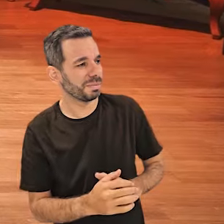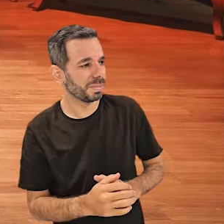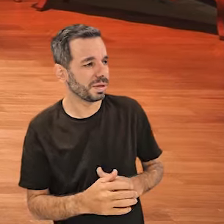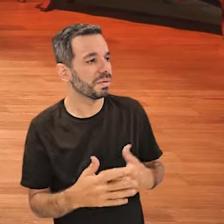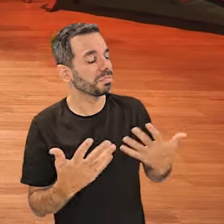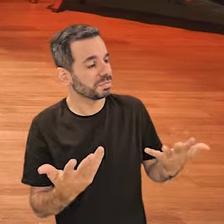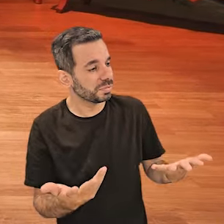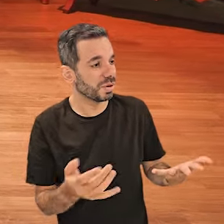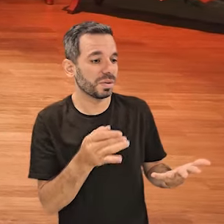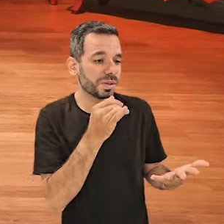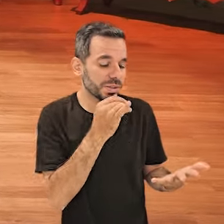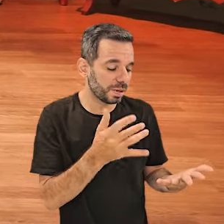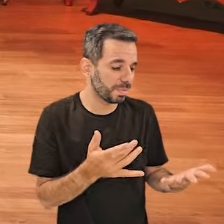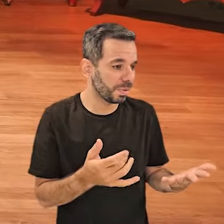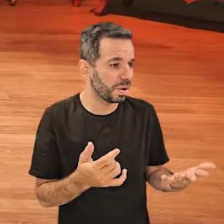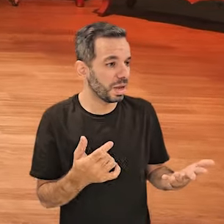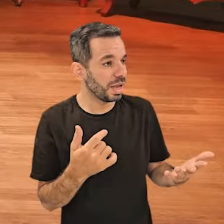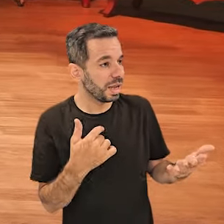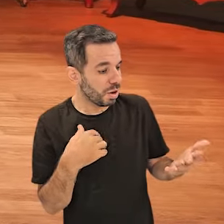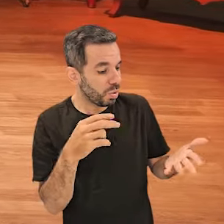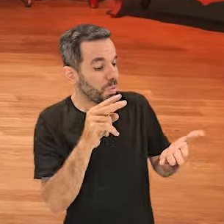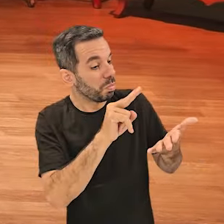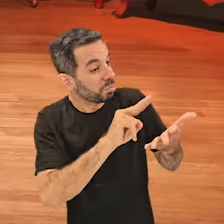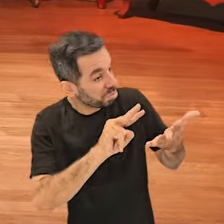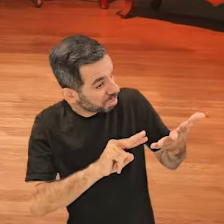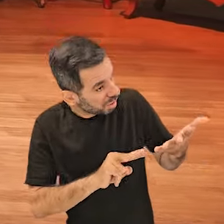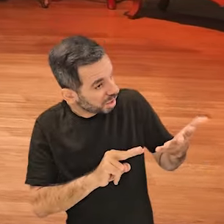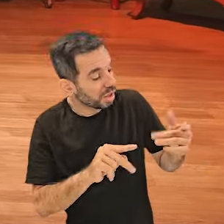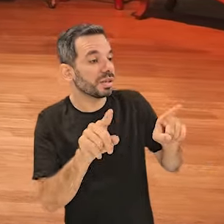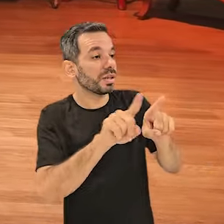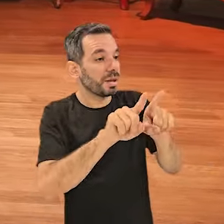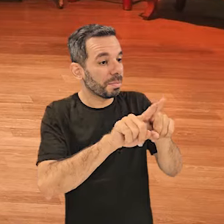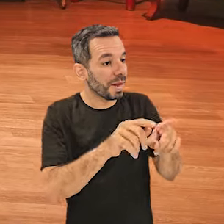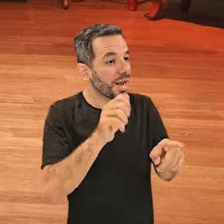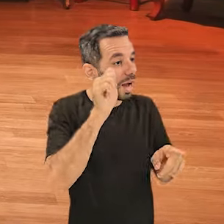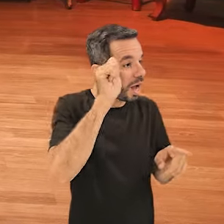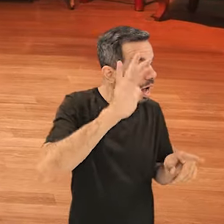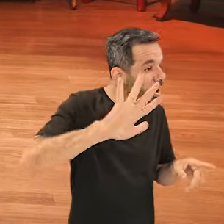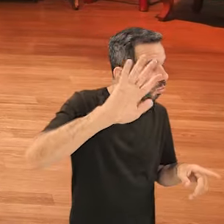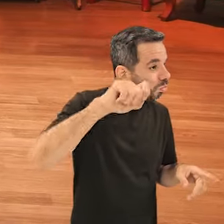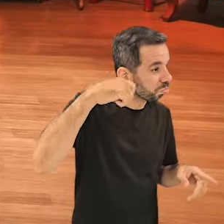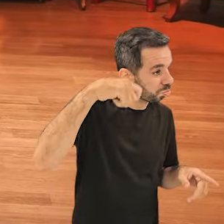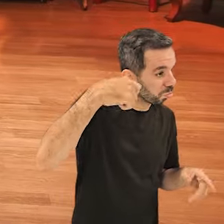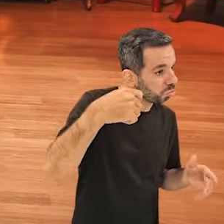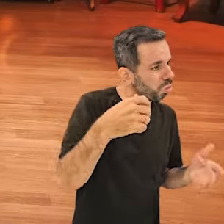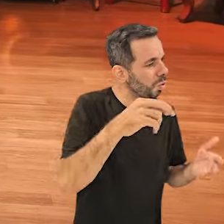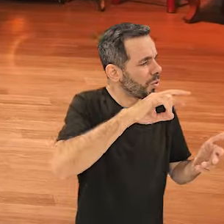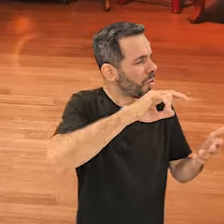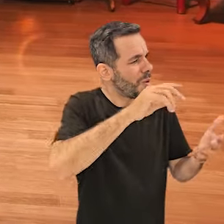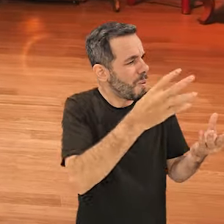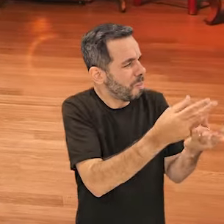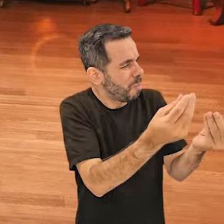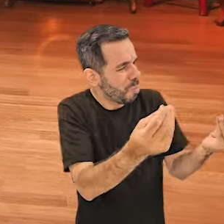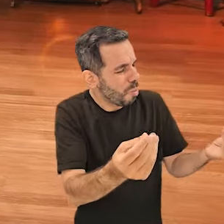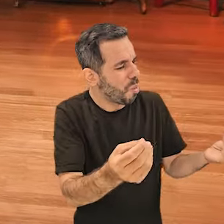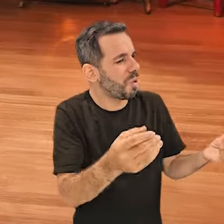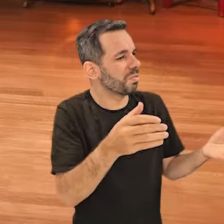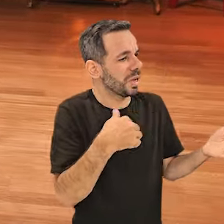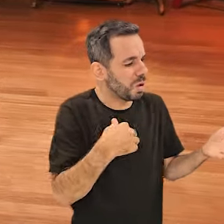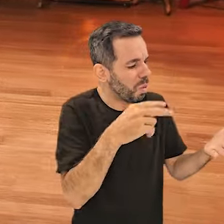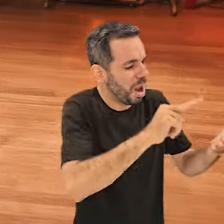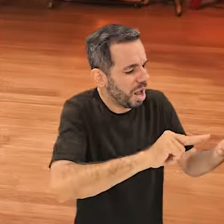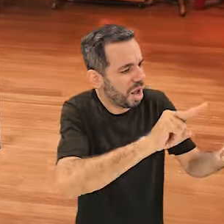da leitura é um deles, o processo de você conhecer, acessar diferentes autores, diferentes estilos, ajuda